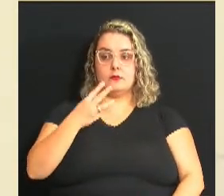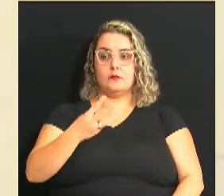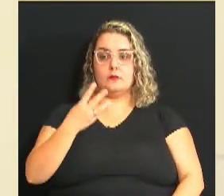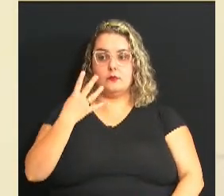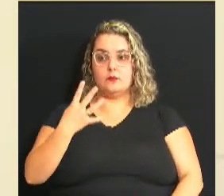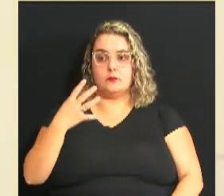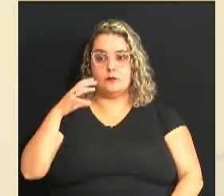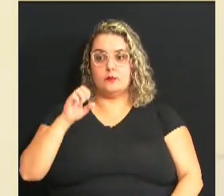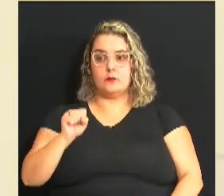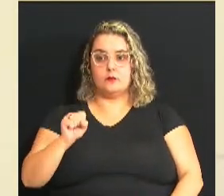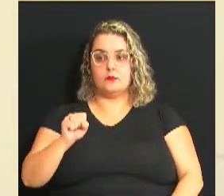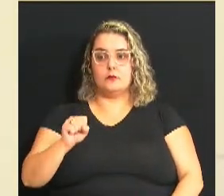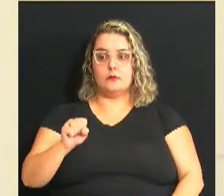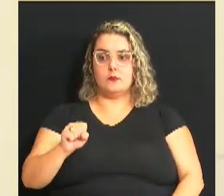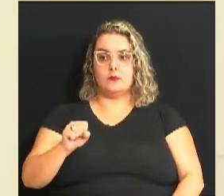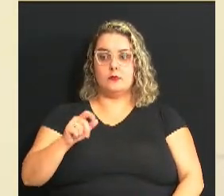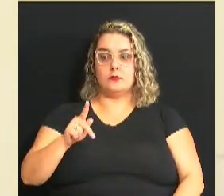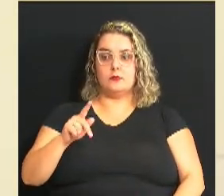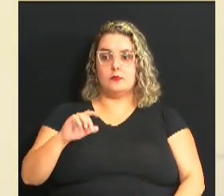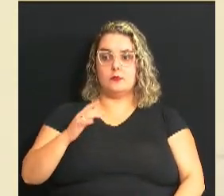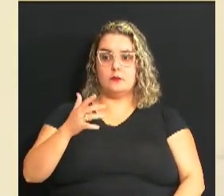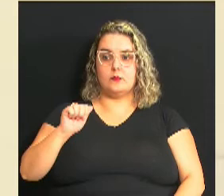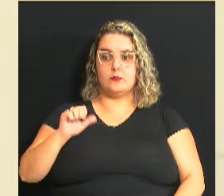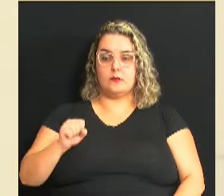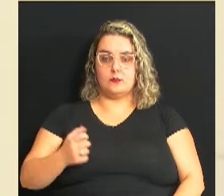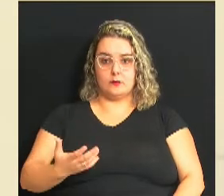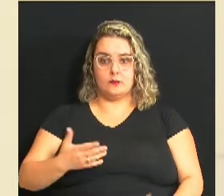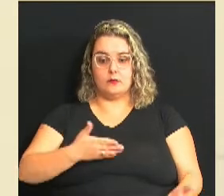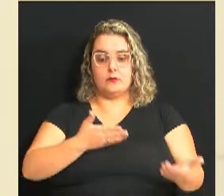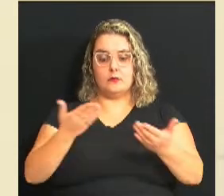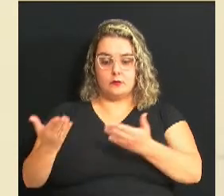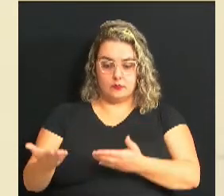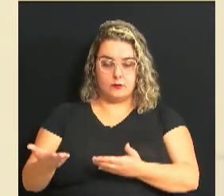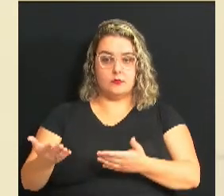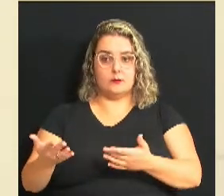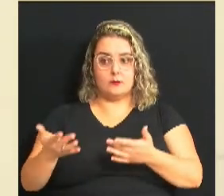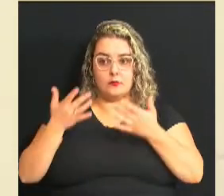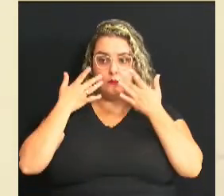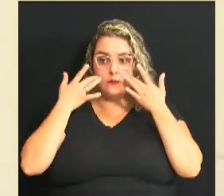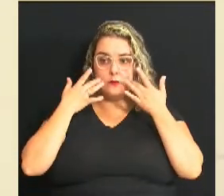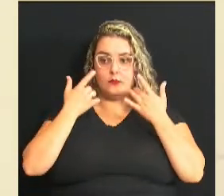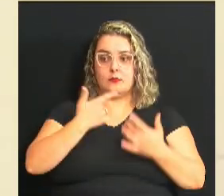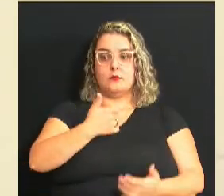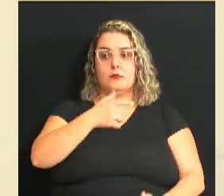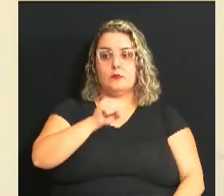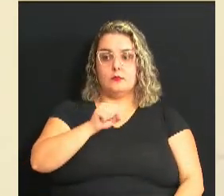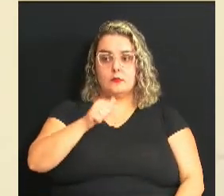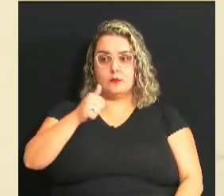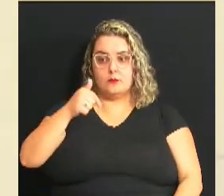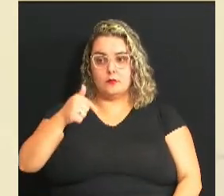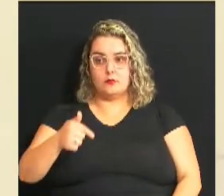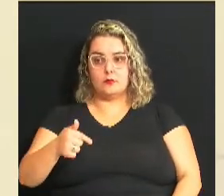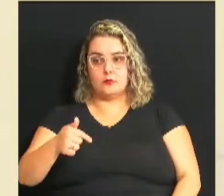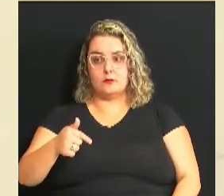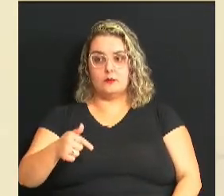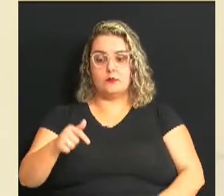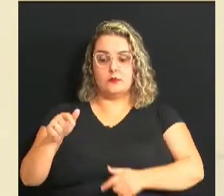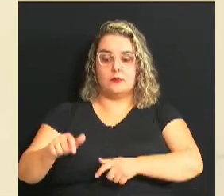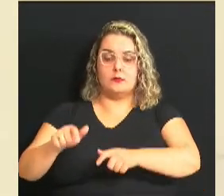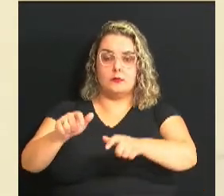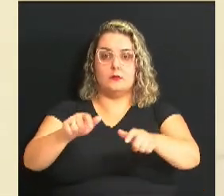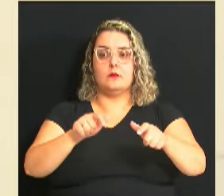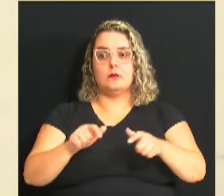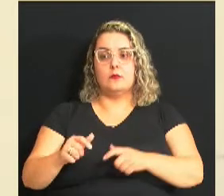15.348 peças que foram apresentadas em São Paulo, em 277 espaços, e ali eles conseguem ter